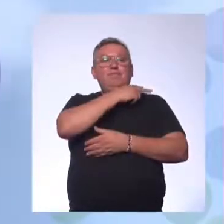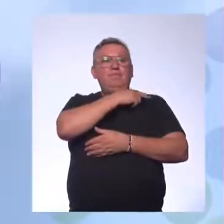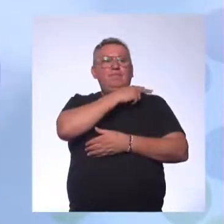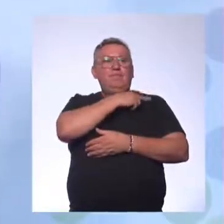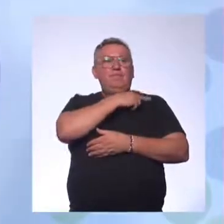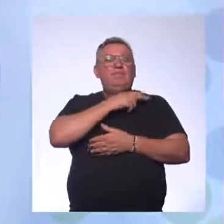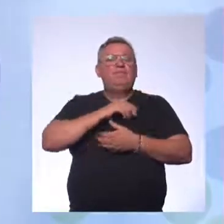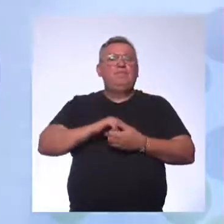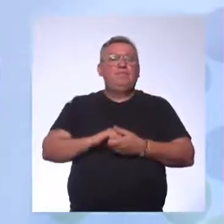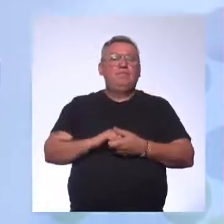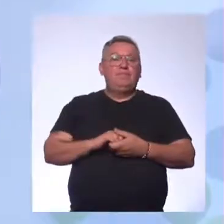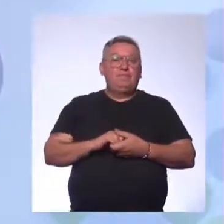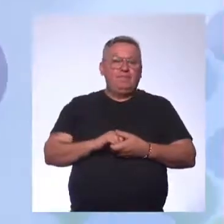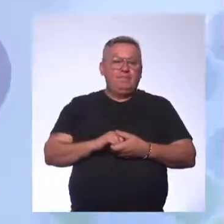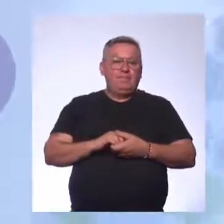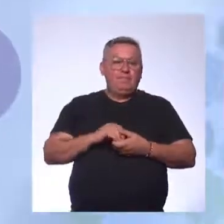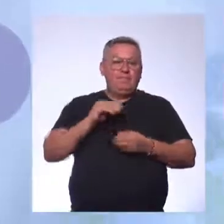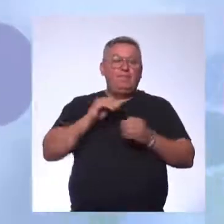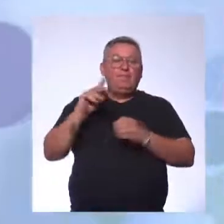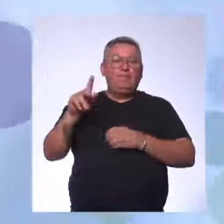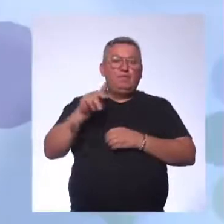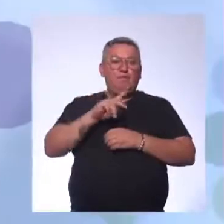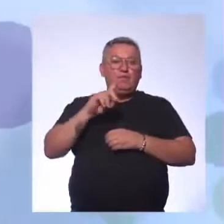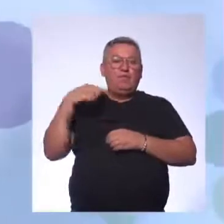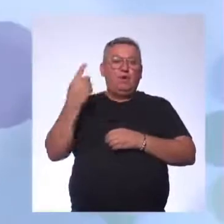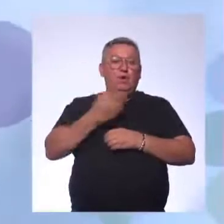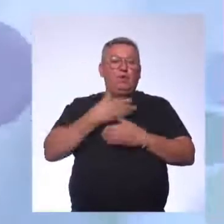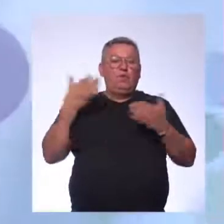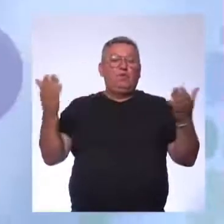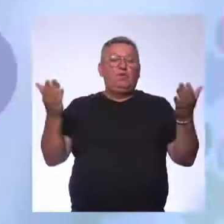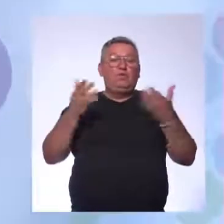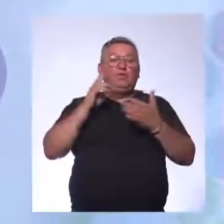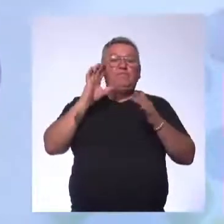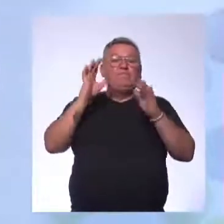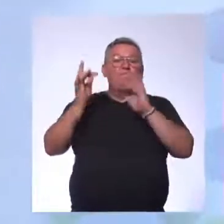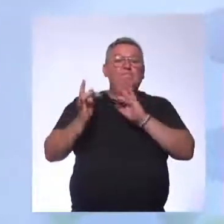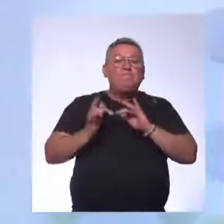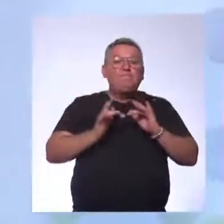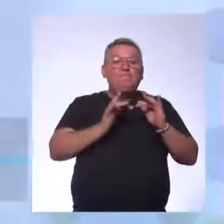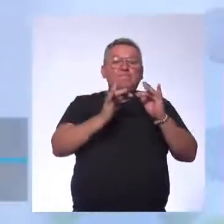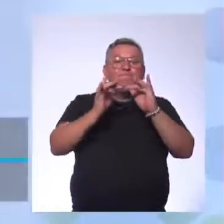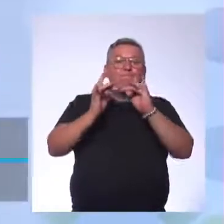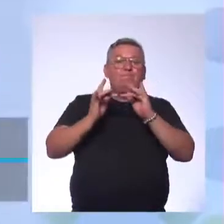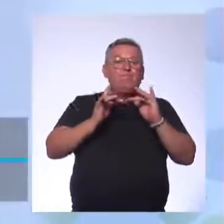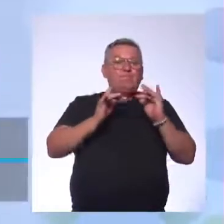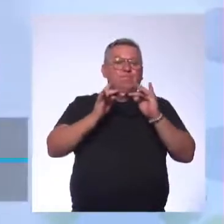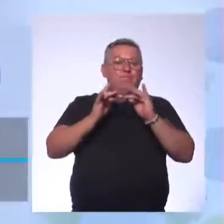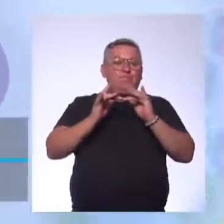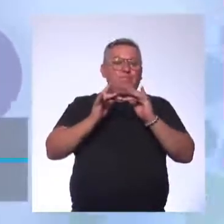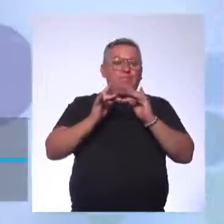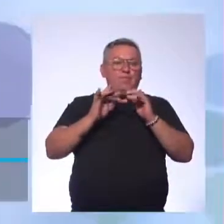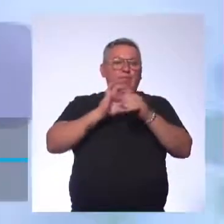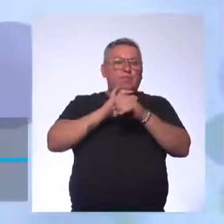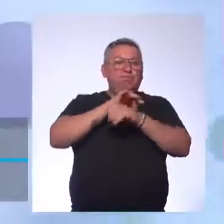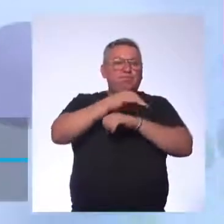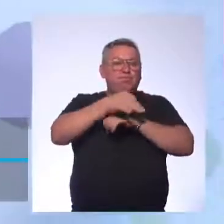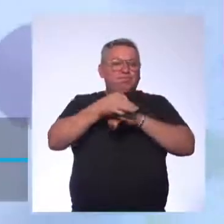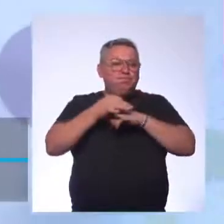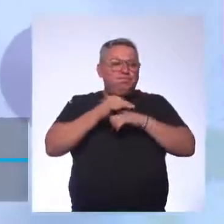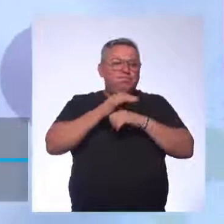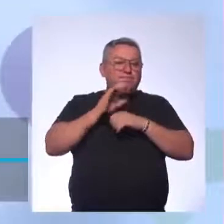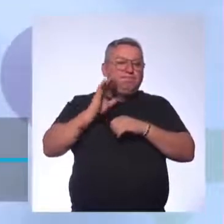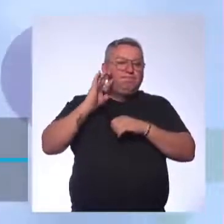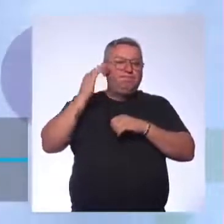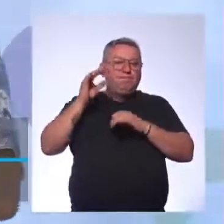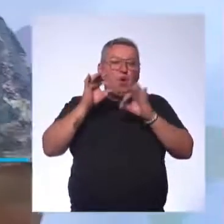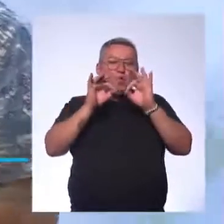do ensino médio Ok como a professora disse nós vamos ver a interação é intermoleculares OK